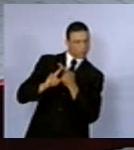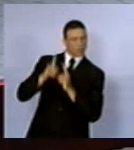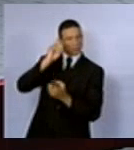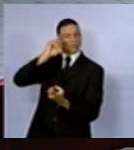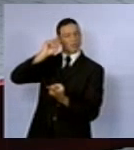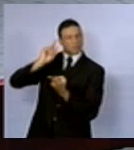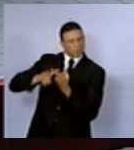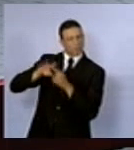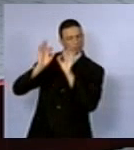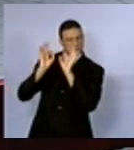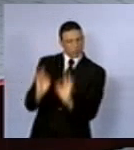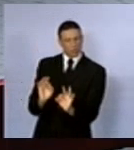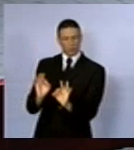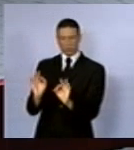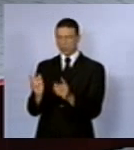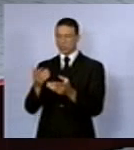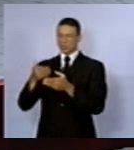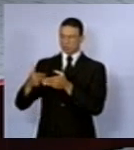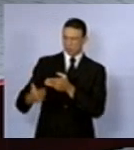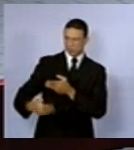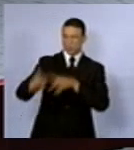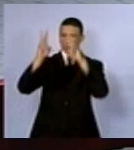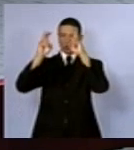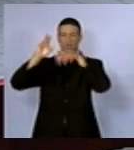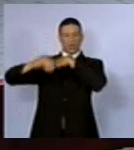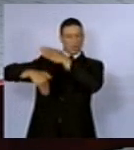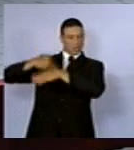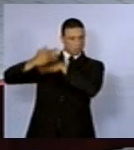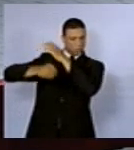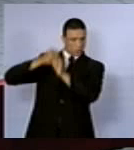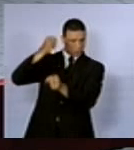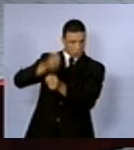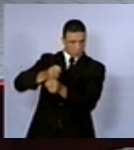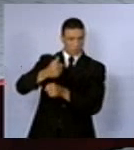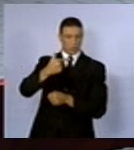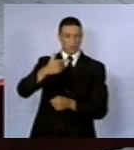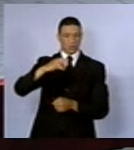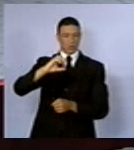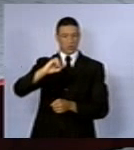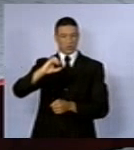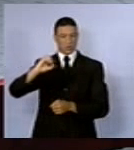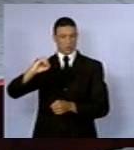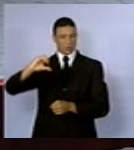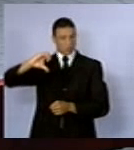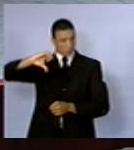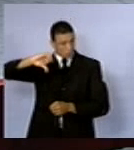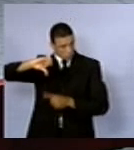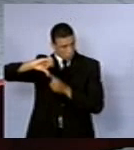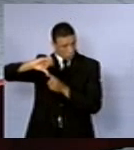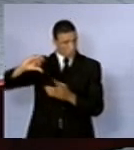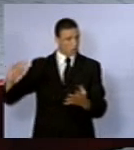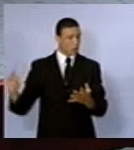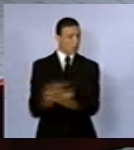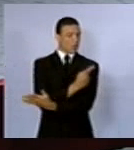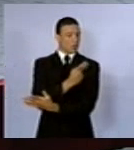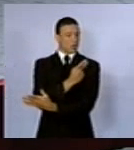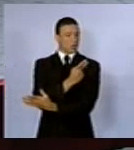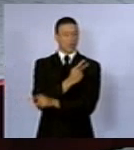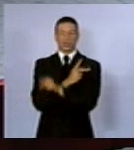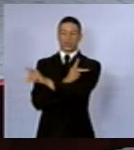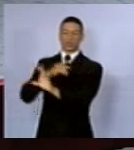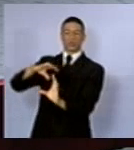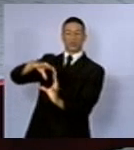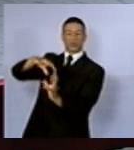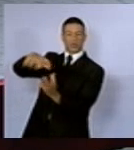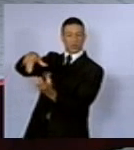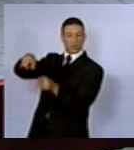amplo debate sobre o assunto e, em 2009, concluiu por acatar a decisão da Organização